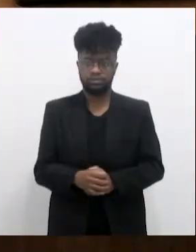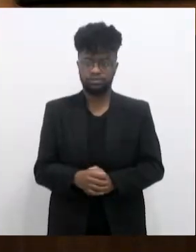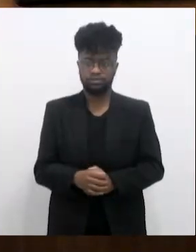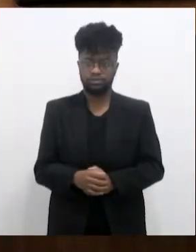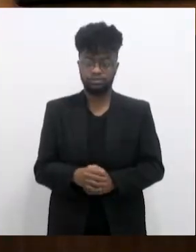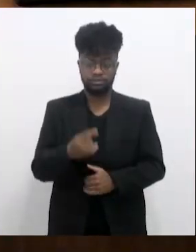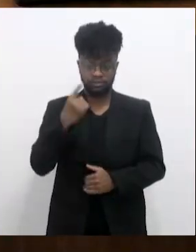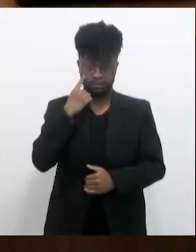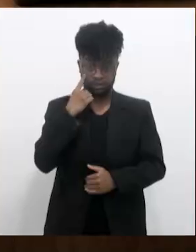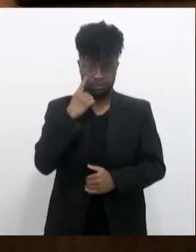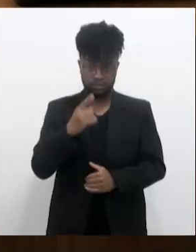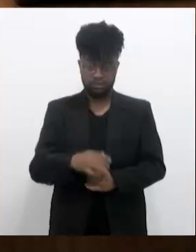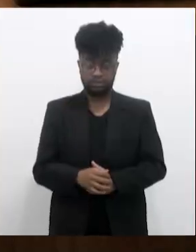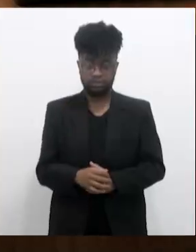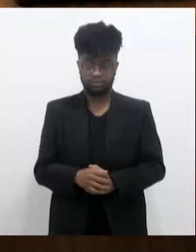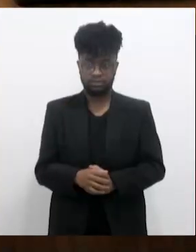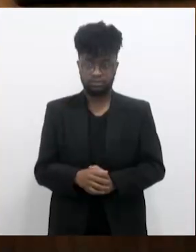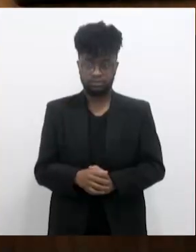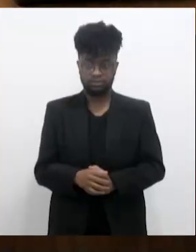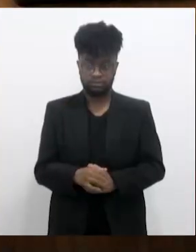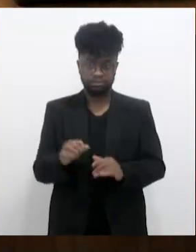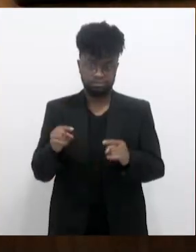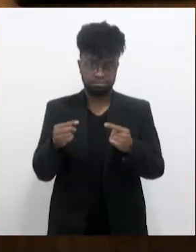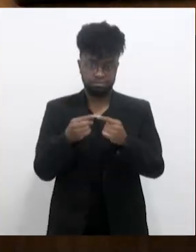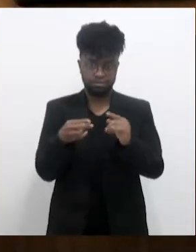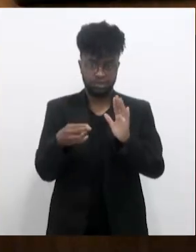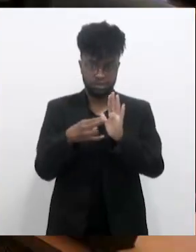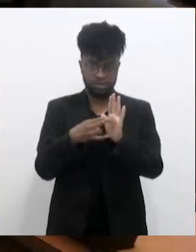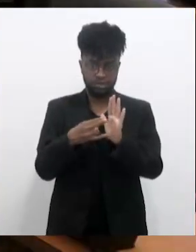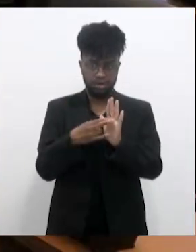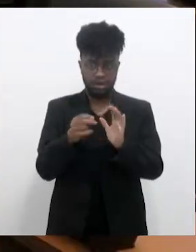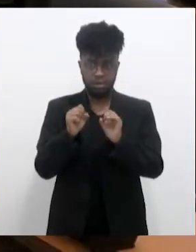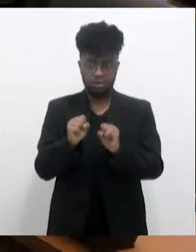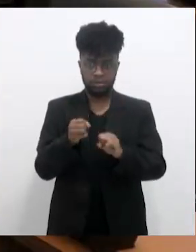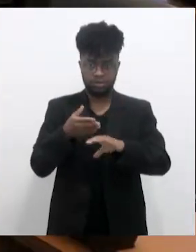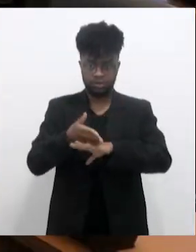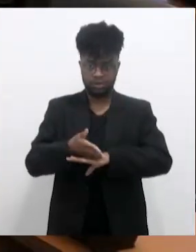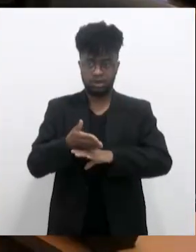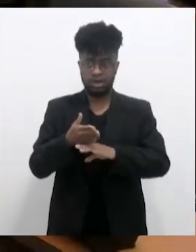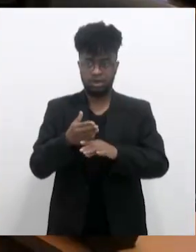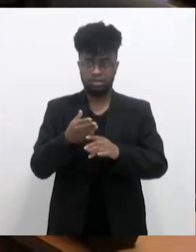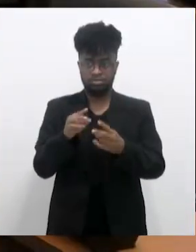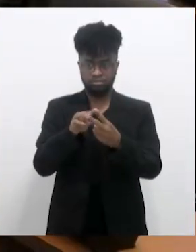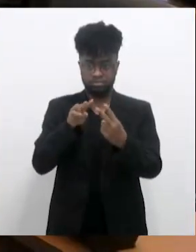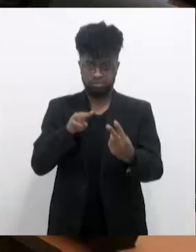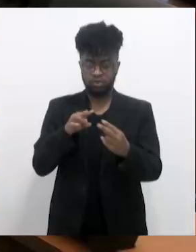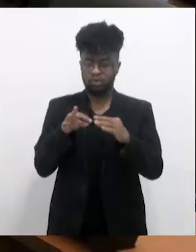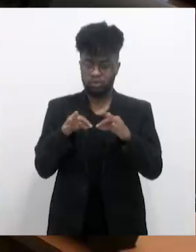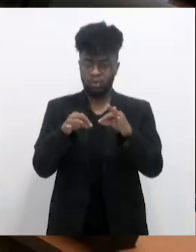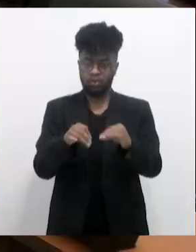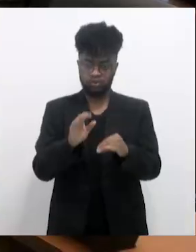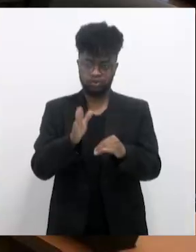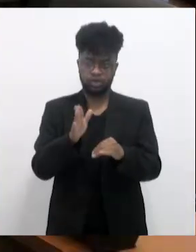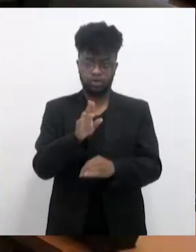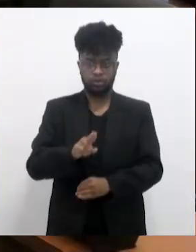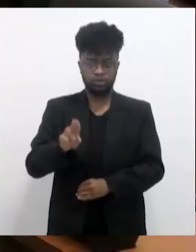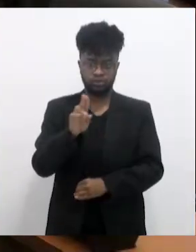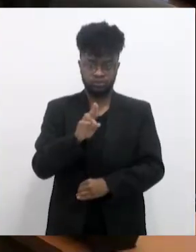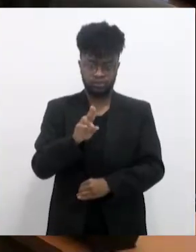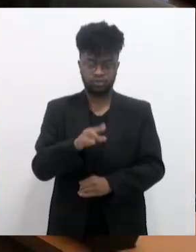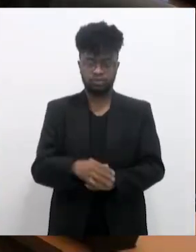Veja, é regimental o acesso online. Todos nós, algum dia, usamos